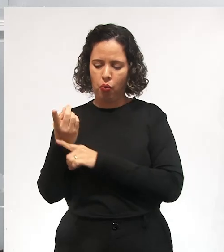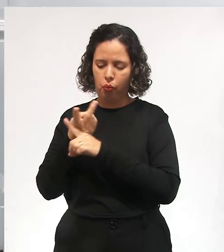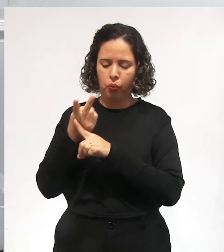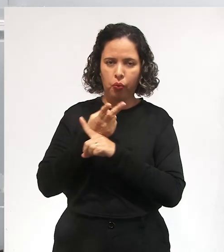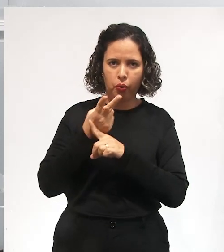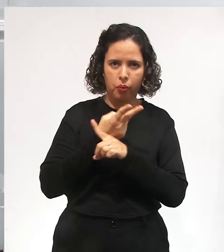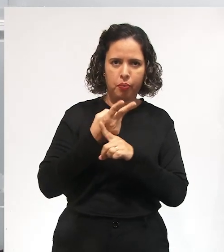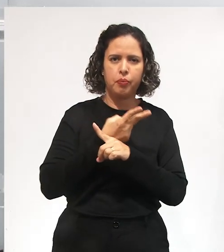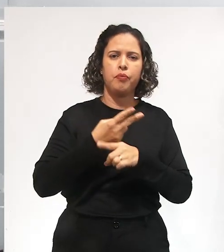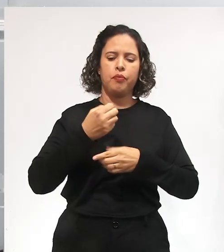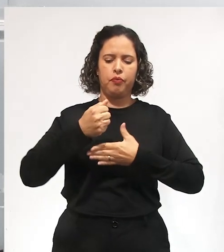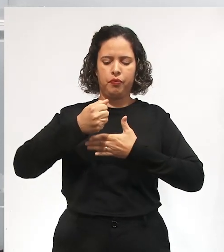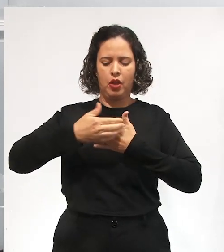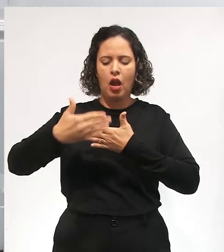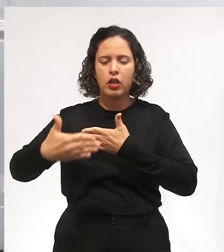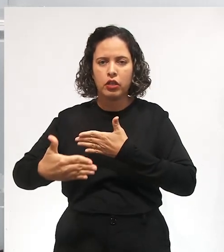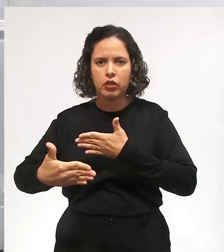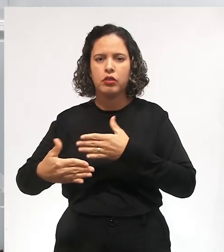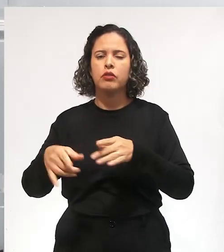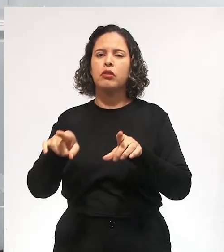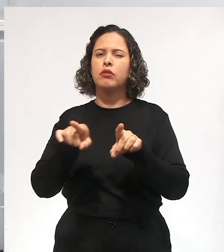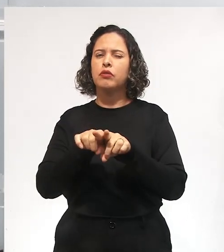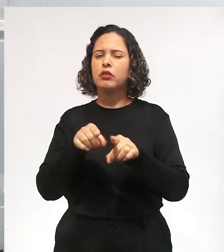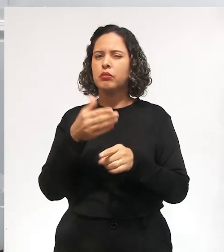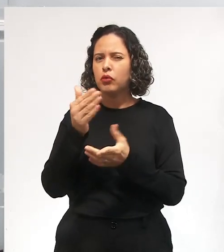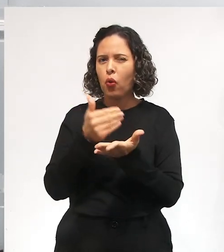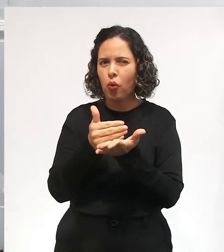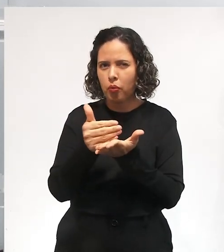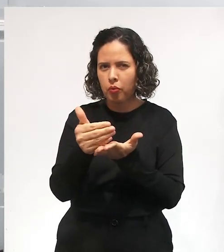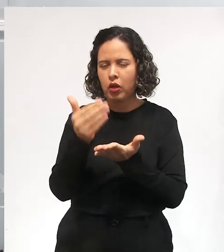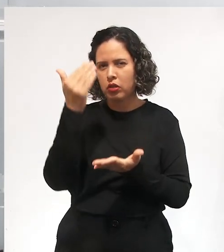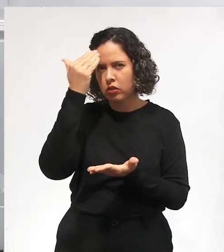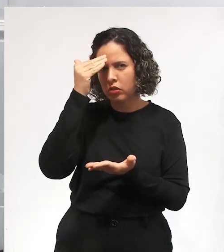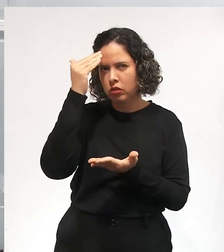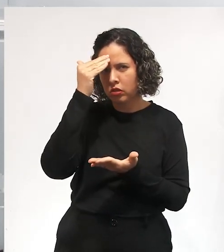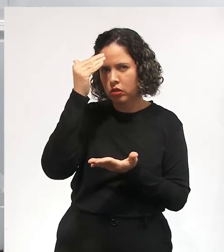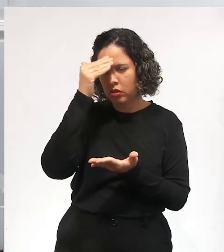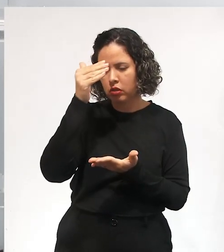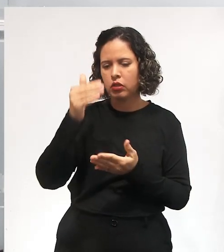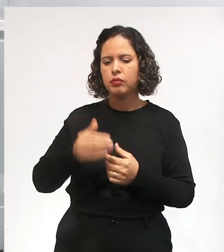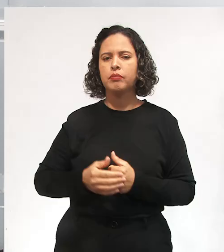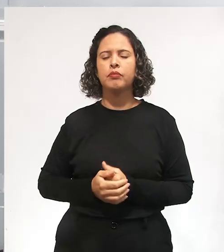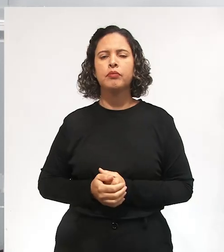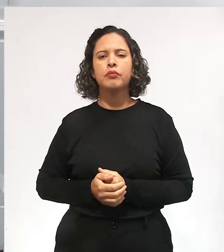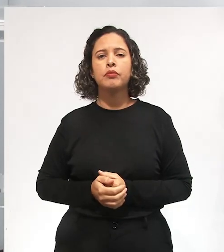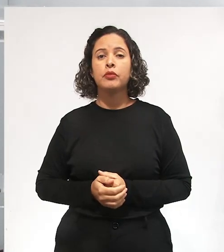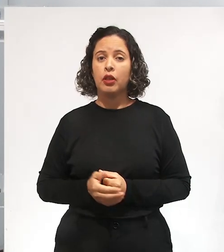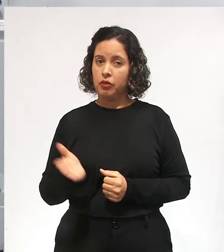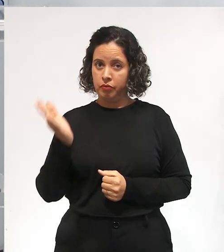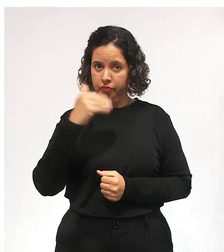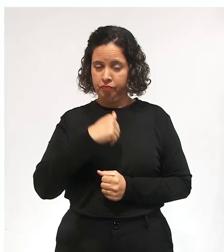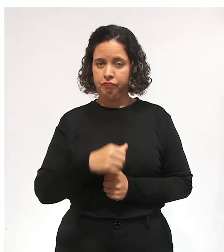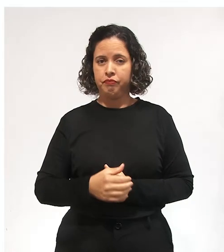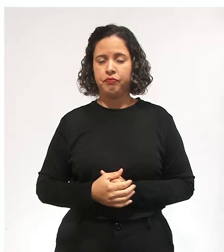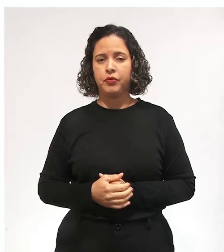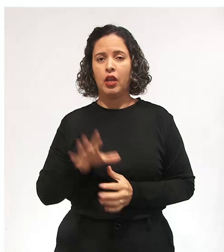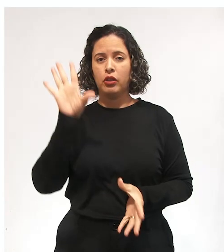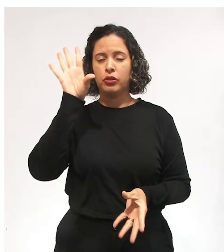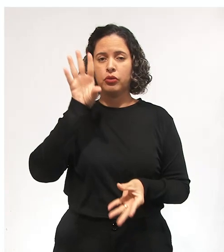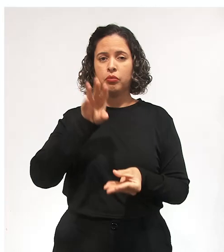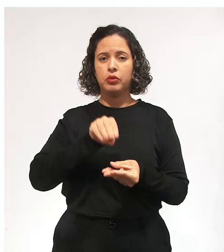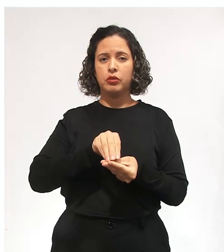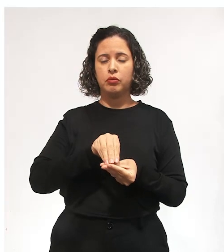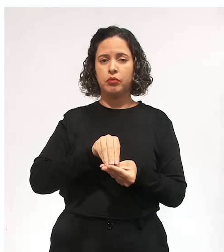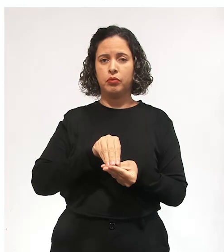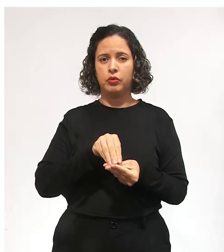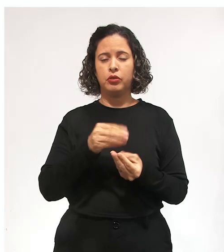iniciando, né, o seu entendimento em relação a essa parte, se você não tem o conhecimento, né? Então vamos lá. Resumindo, o que